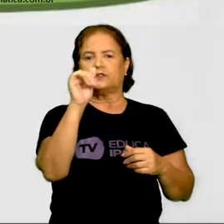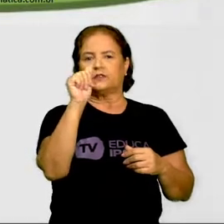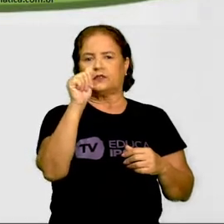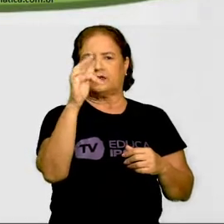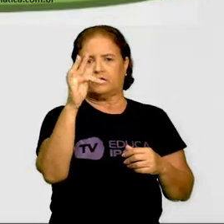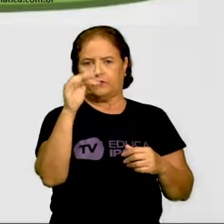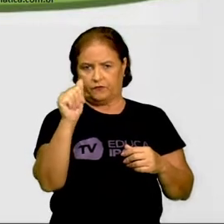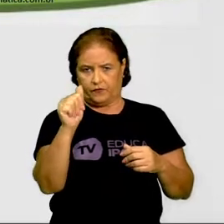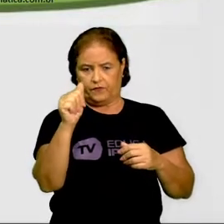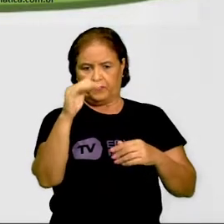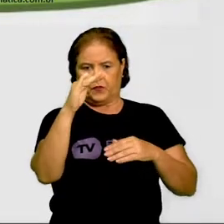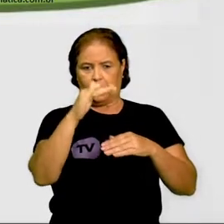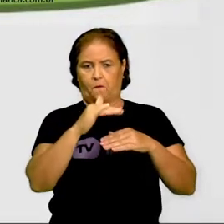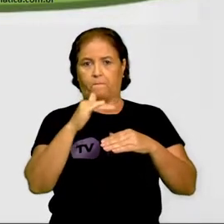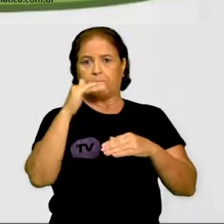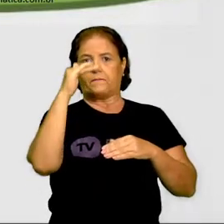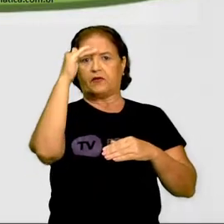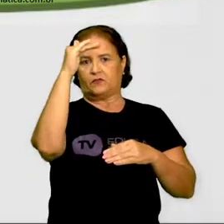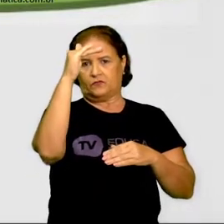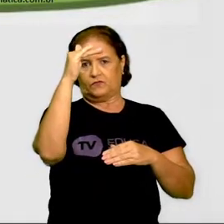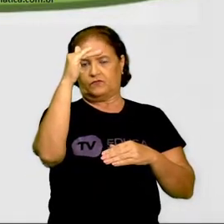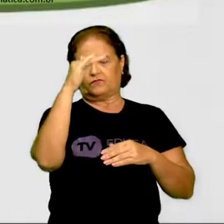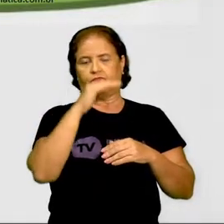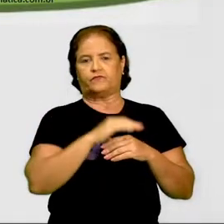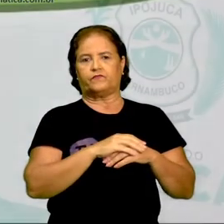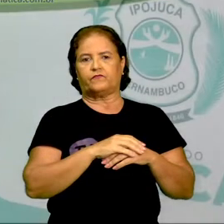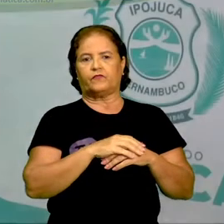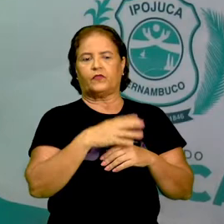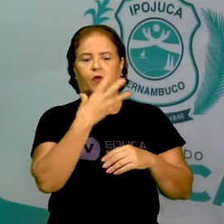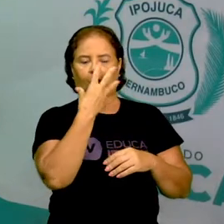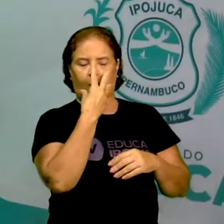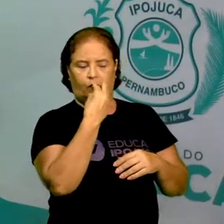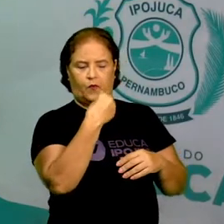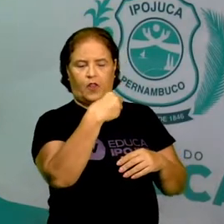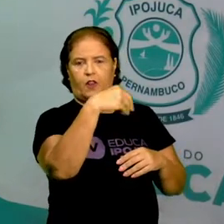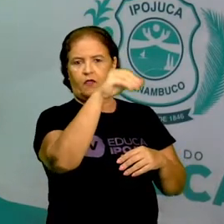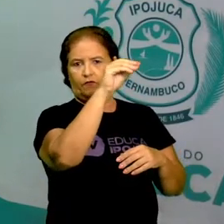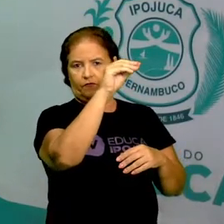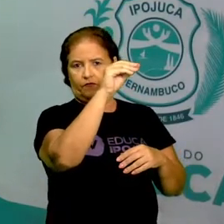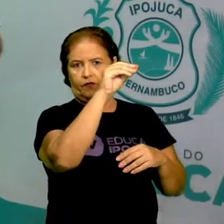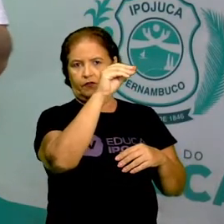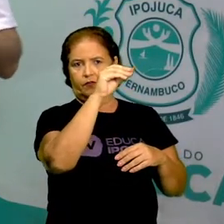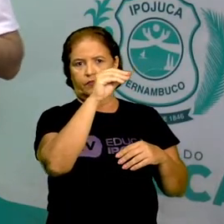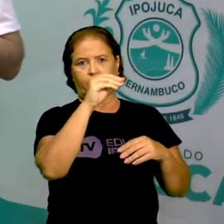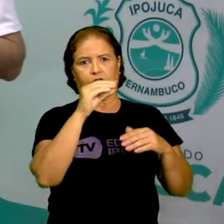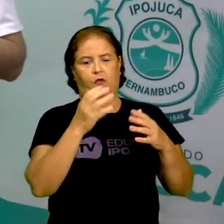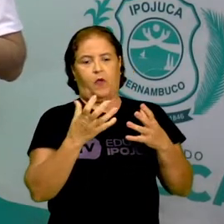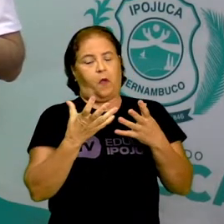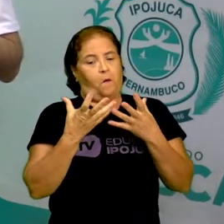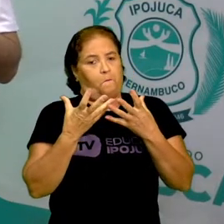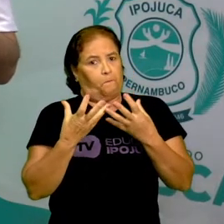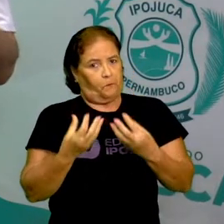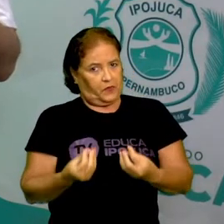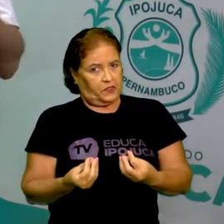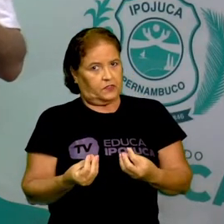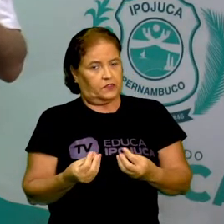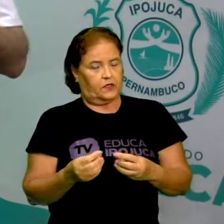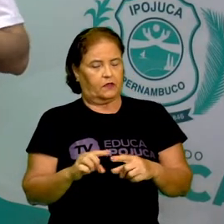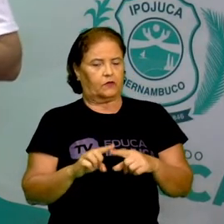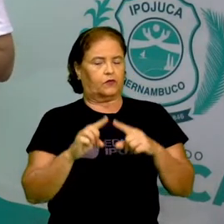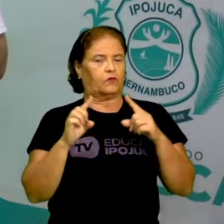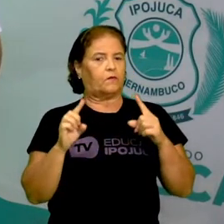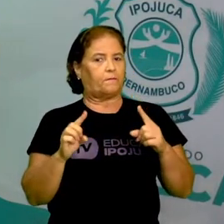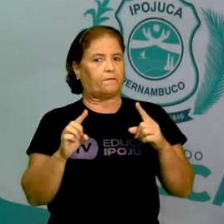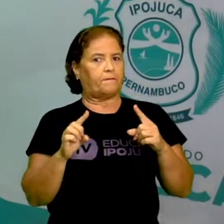girafa é o animal maior, não é isso? O elefante é o animal mais pesado, crianças. Mas o